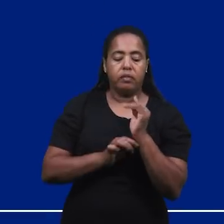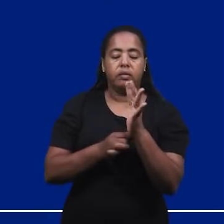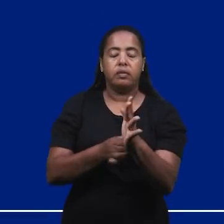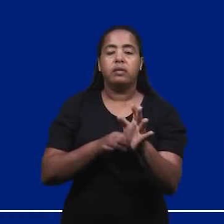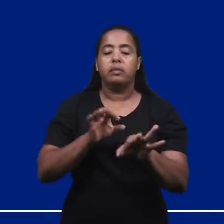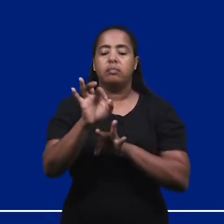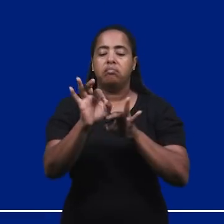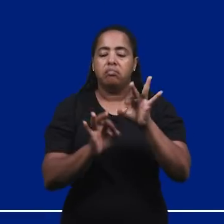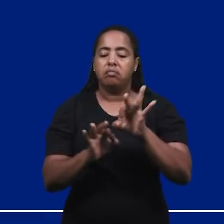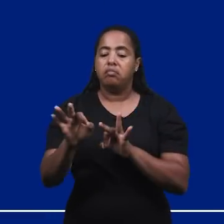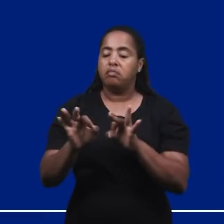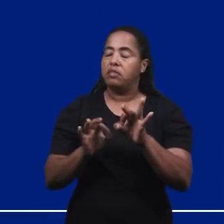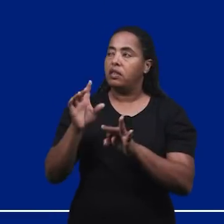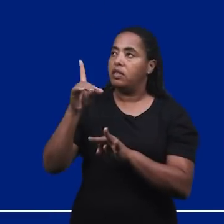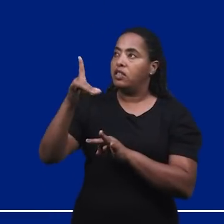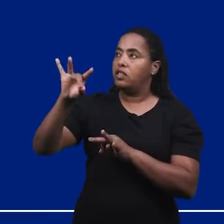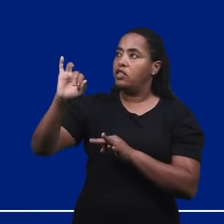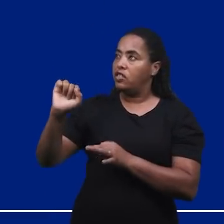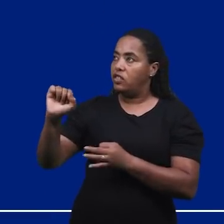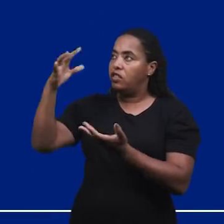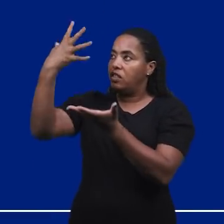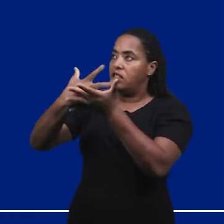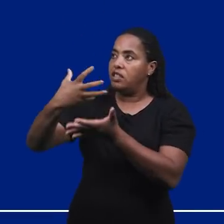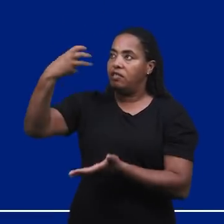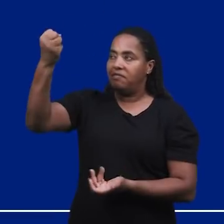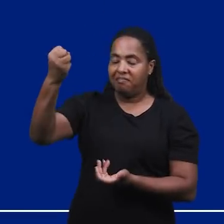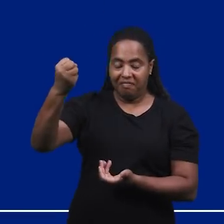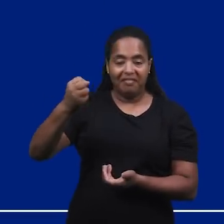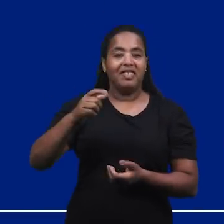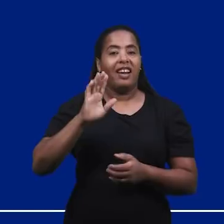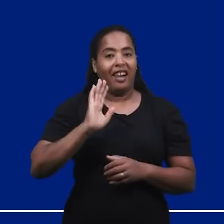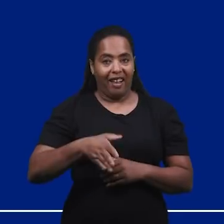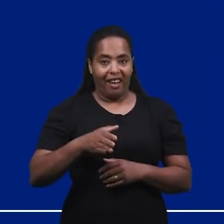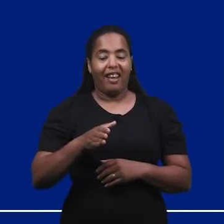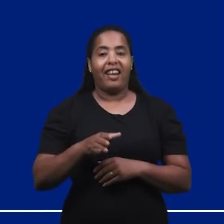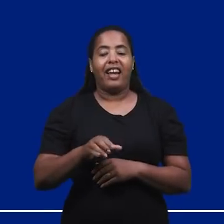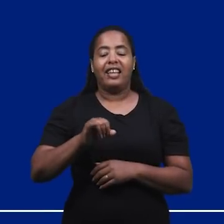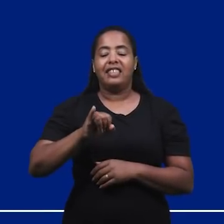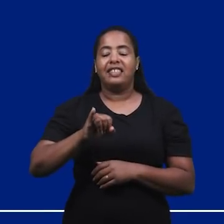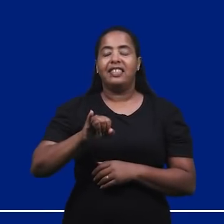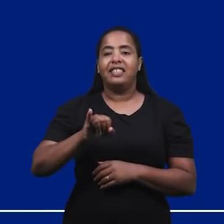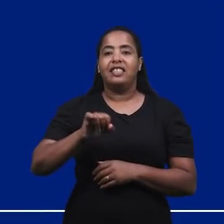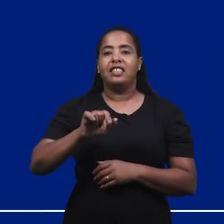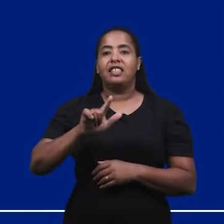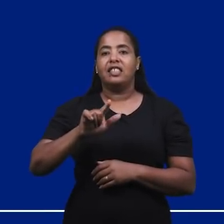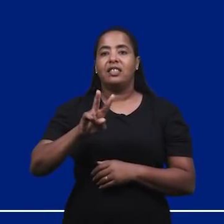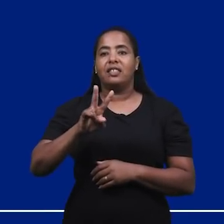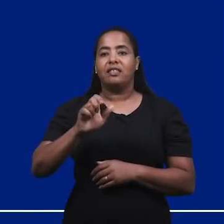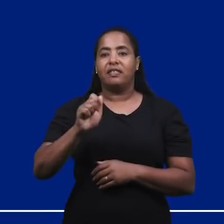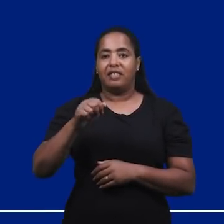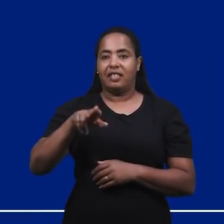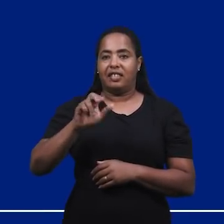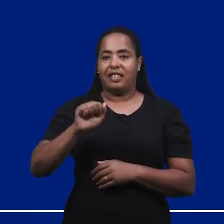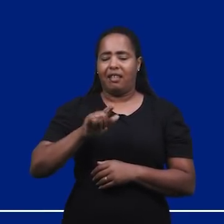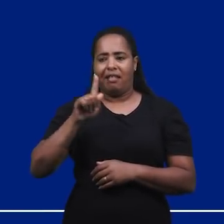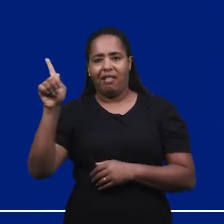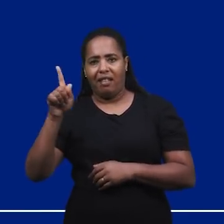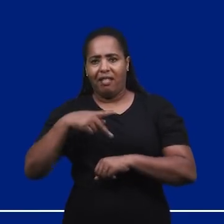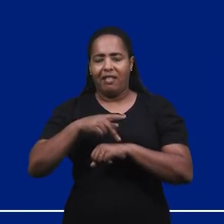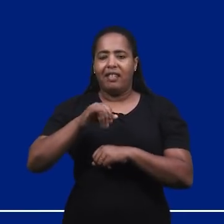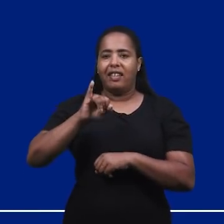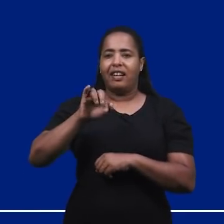importante, para o dia do arrebatamento. Essa é a participação de Silvana Dalla Piccola, lá da Irlanda. A